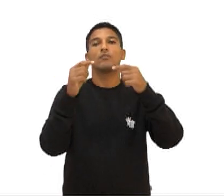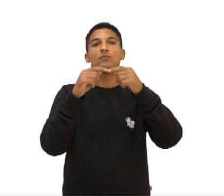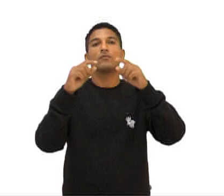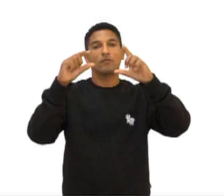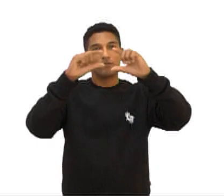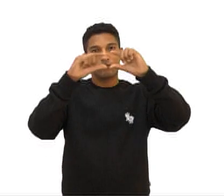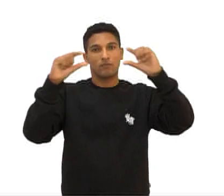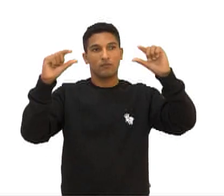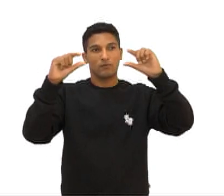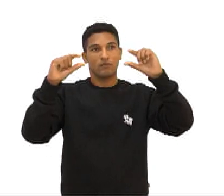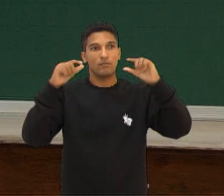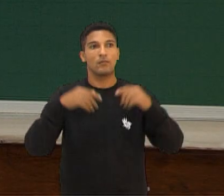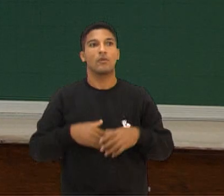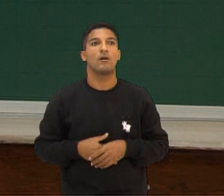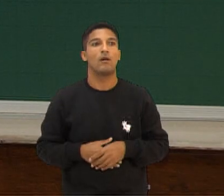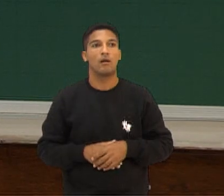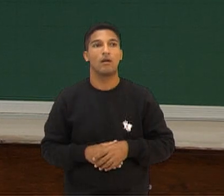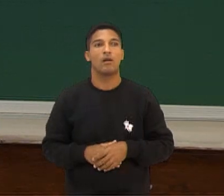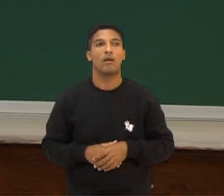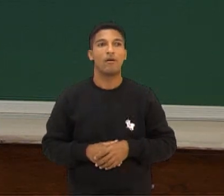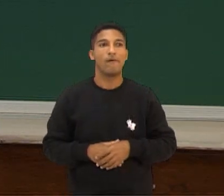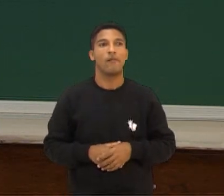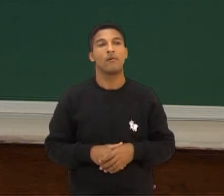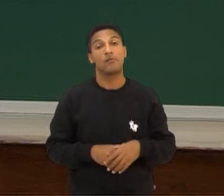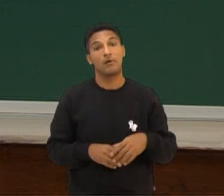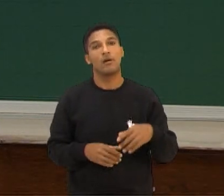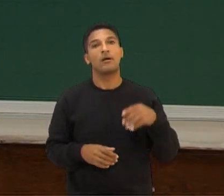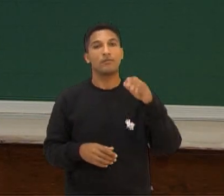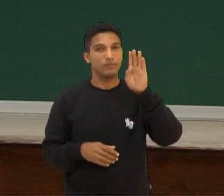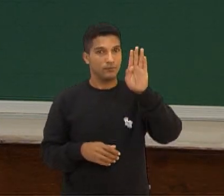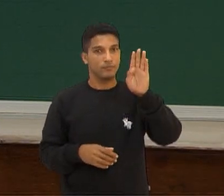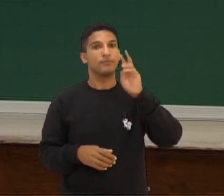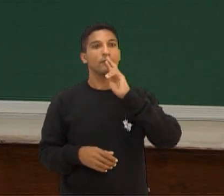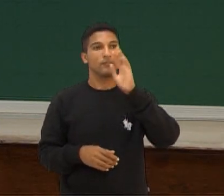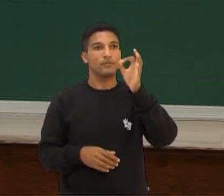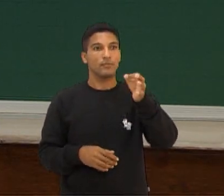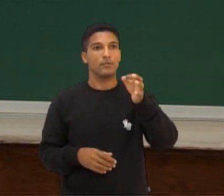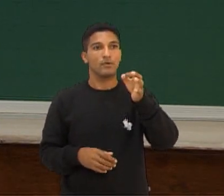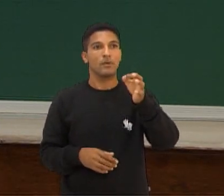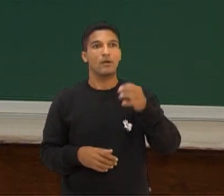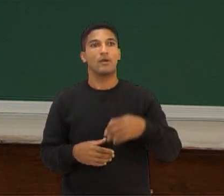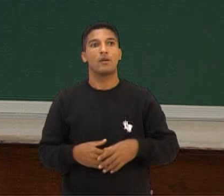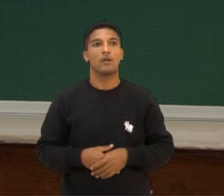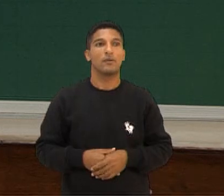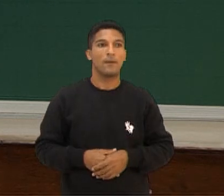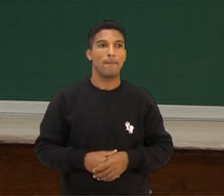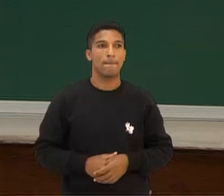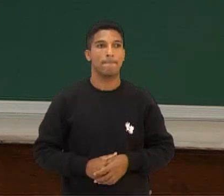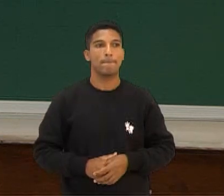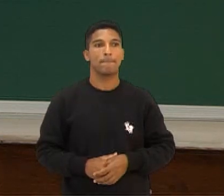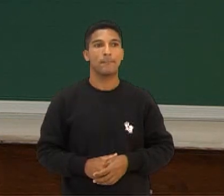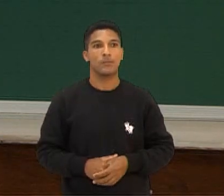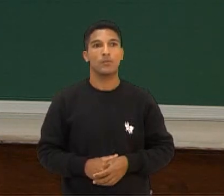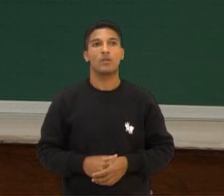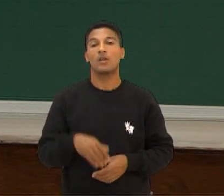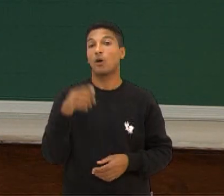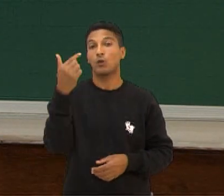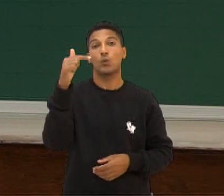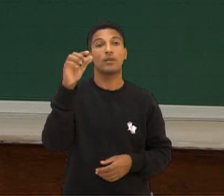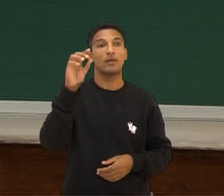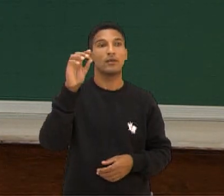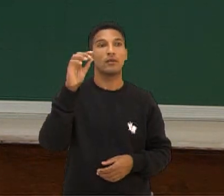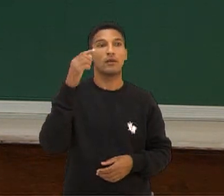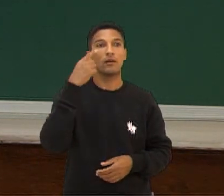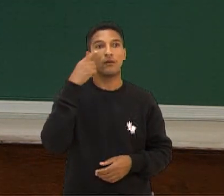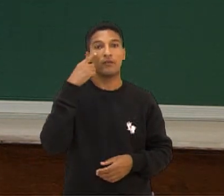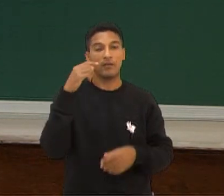que eu tenho o de, tá? E eu não tenho, os homens sempre se esquecem. Olha, dá uma olhada ali, não tem